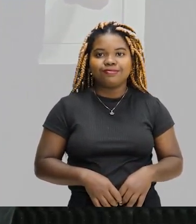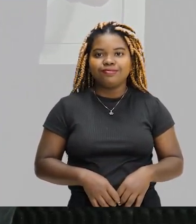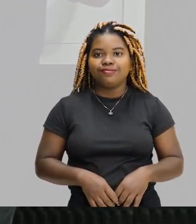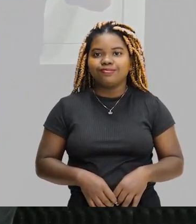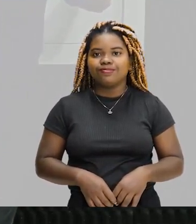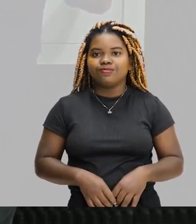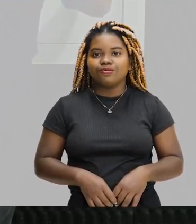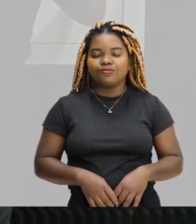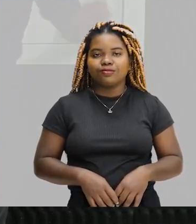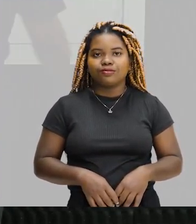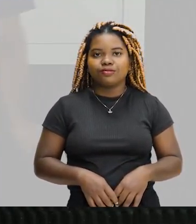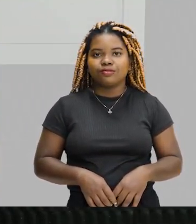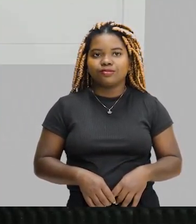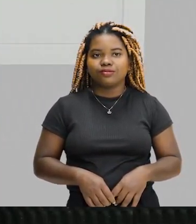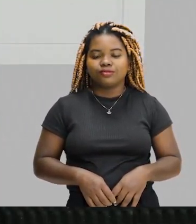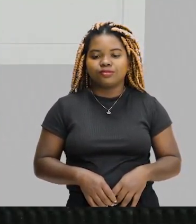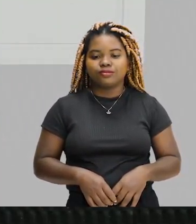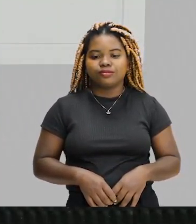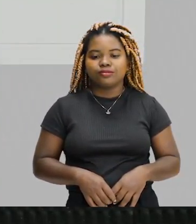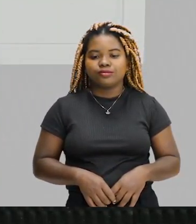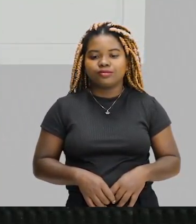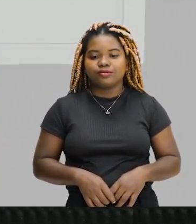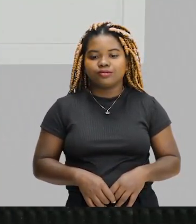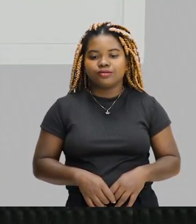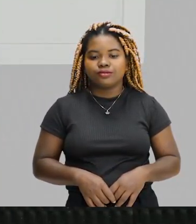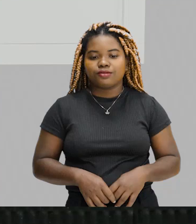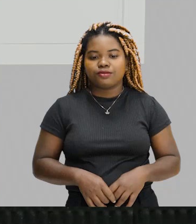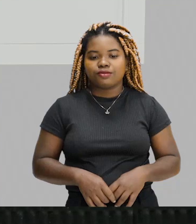e menos 1/3.